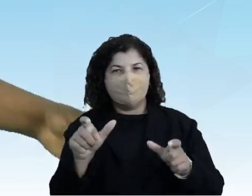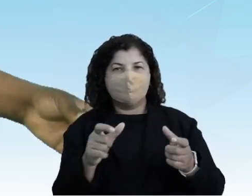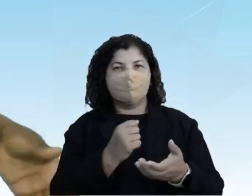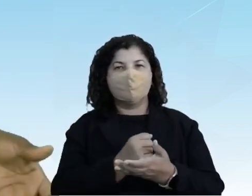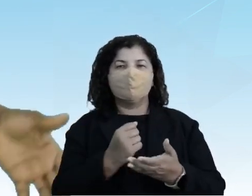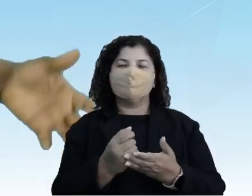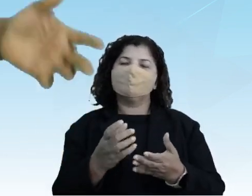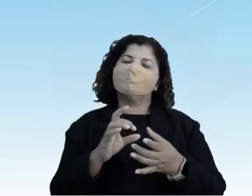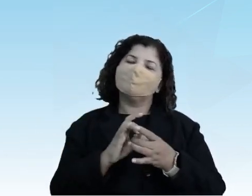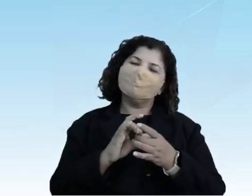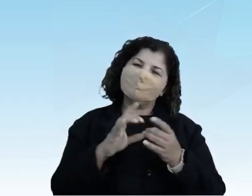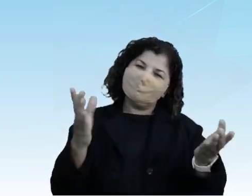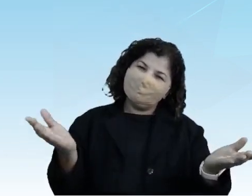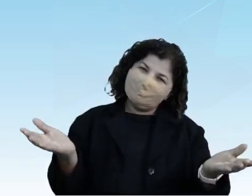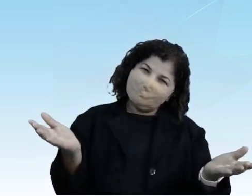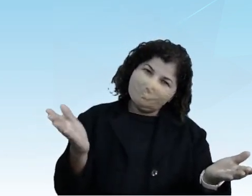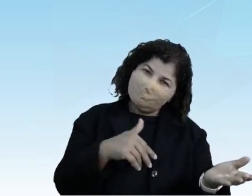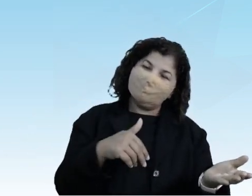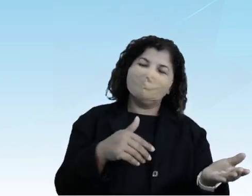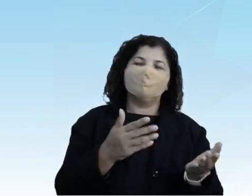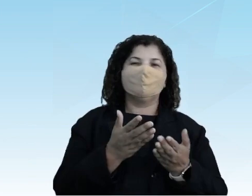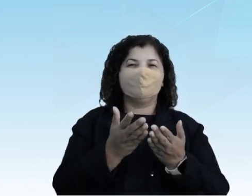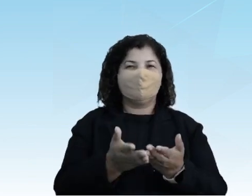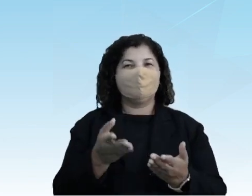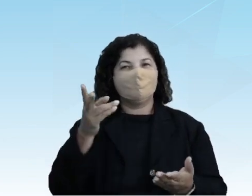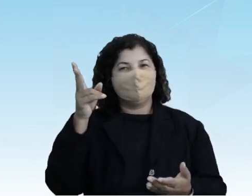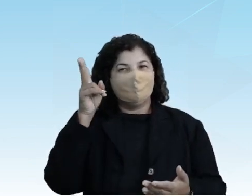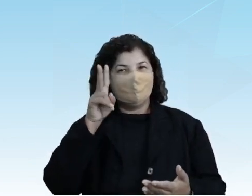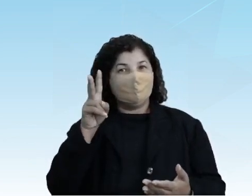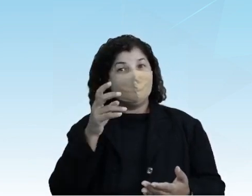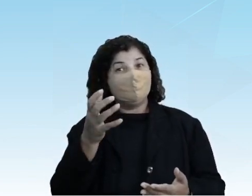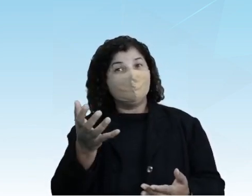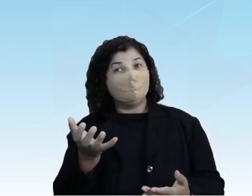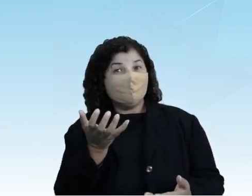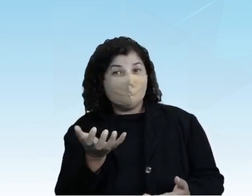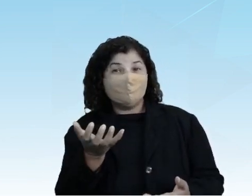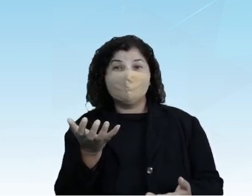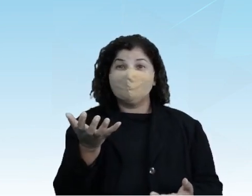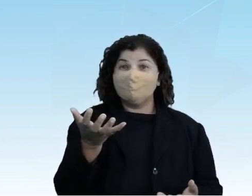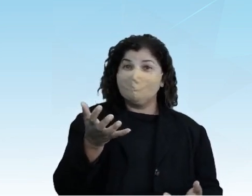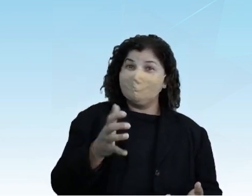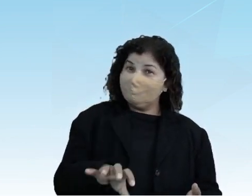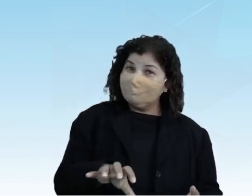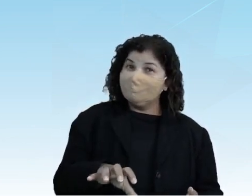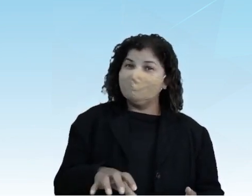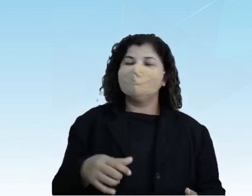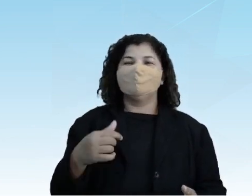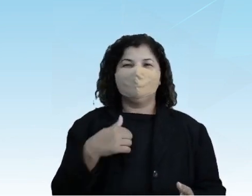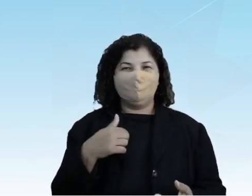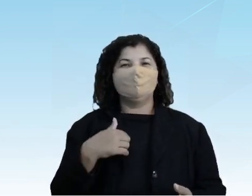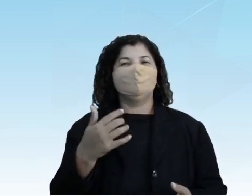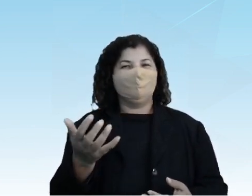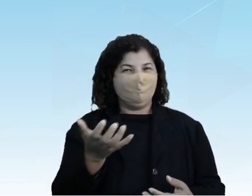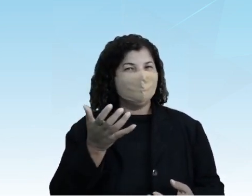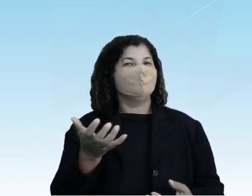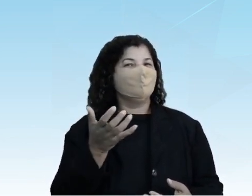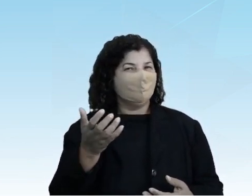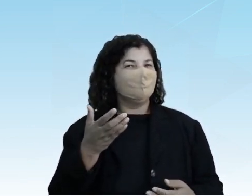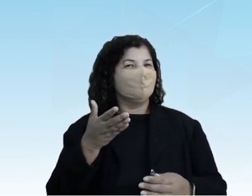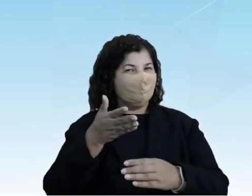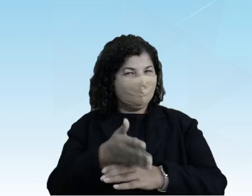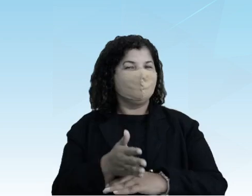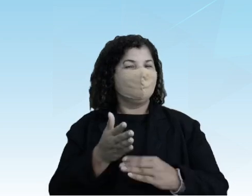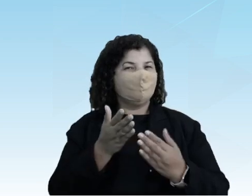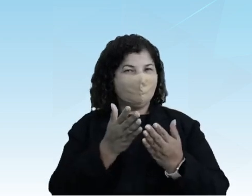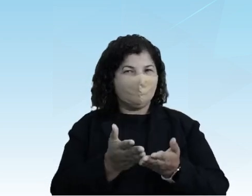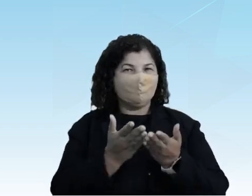vontade na nossa nave da história. Queres ou não queres? Eu quero entrar na nave. Então vamos